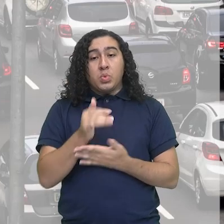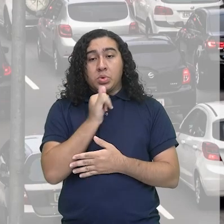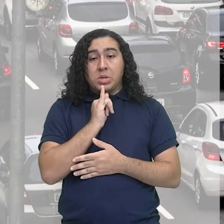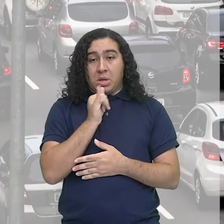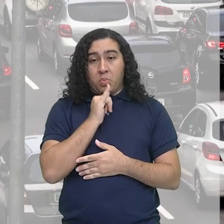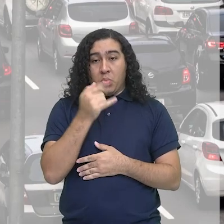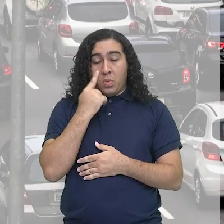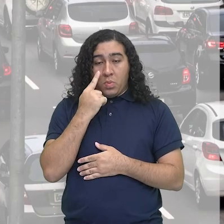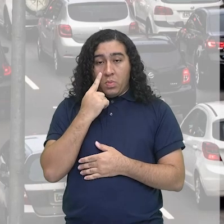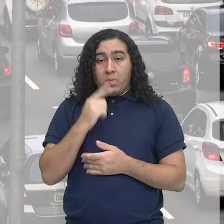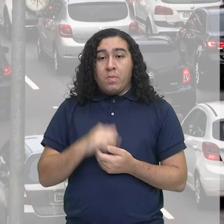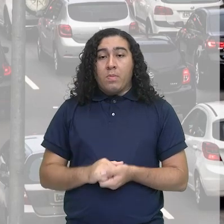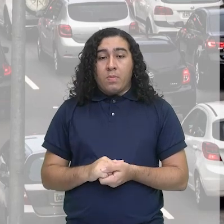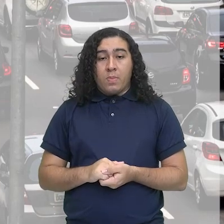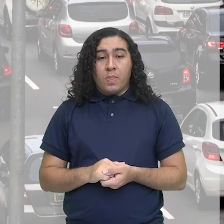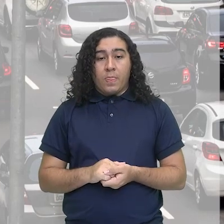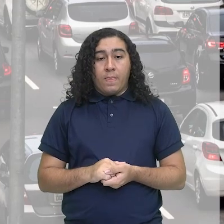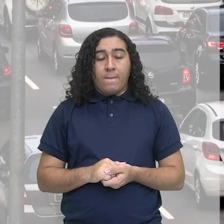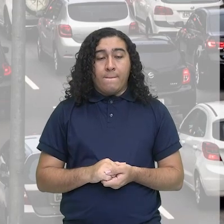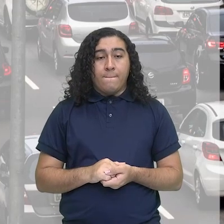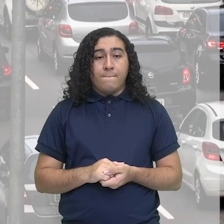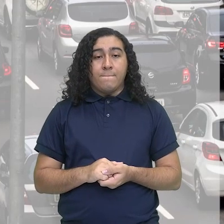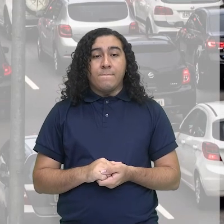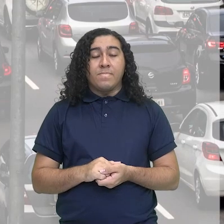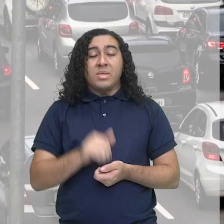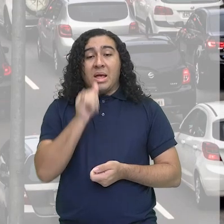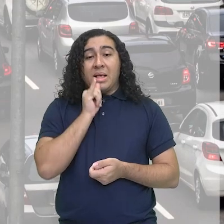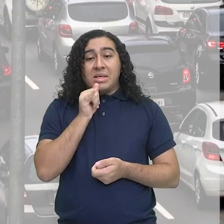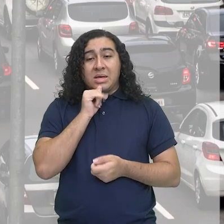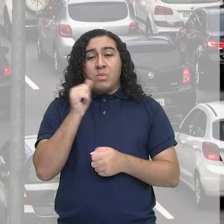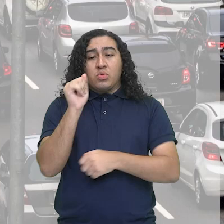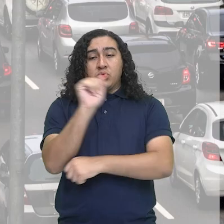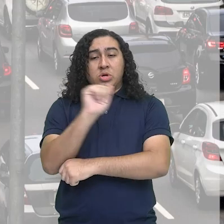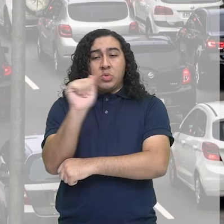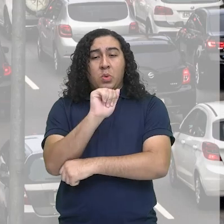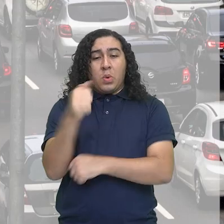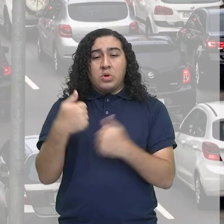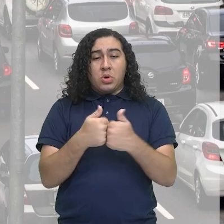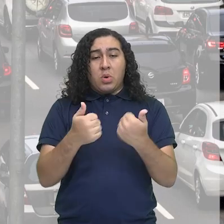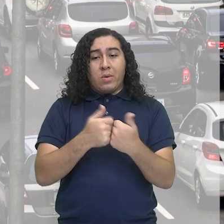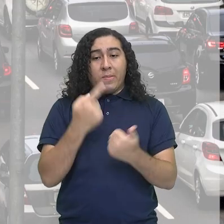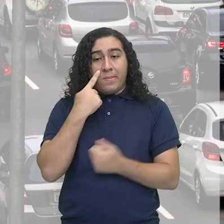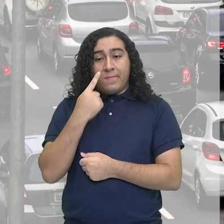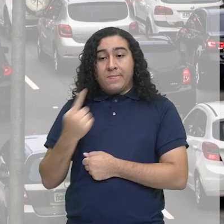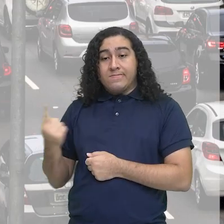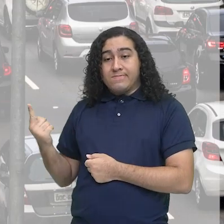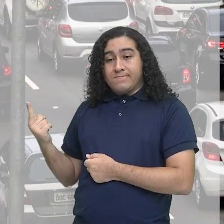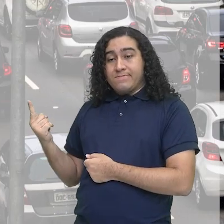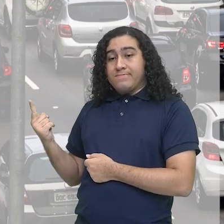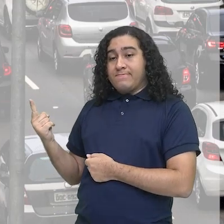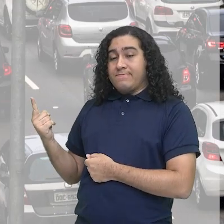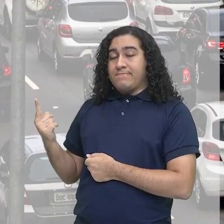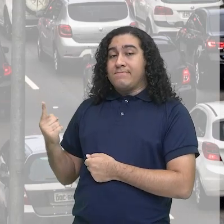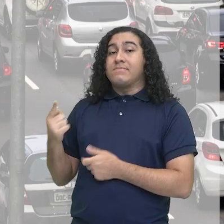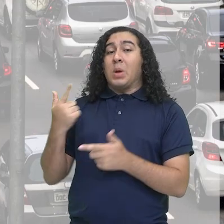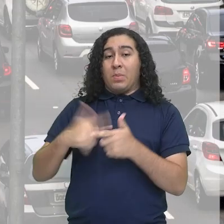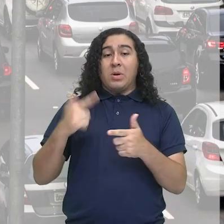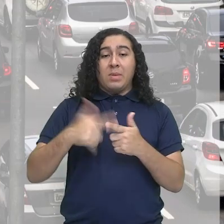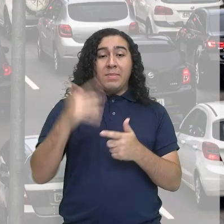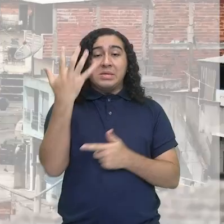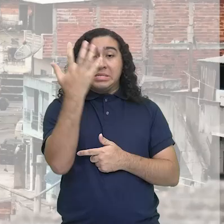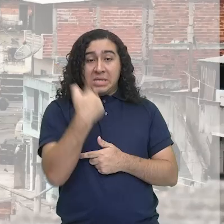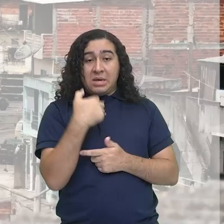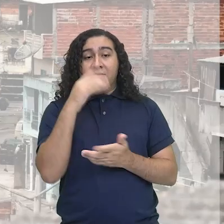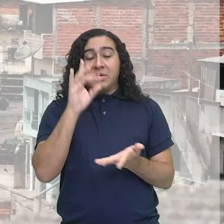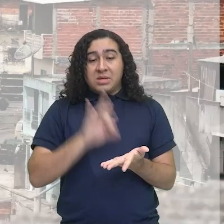das grandes cidades. Os transportes, por exemplo. Olha isso aí, né? É um problema sério, né? A quantidade de pessoas